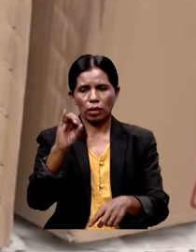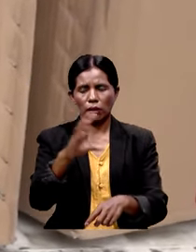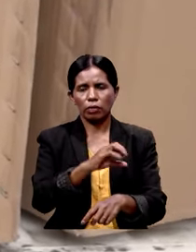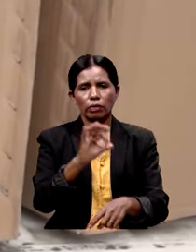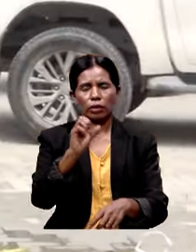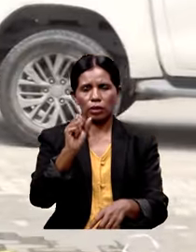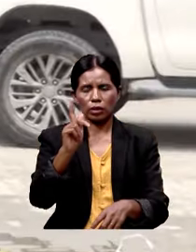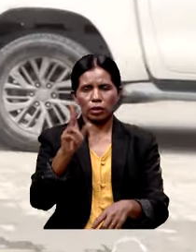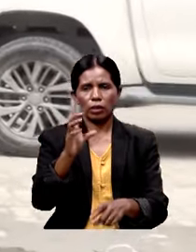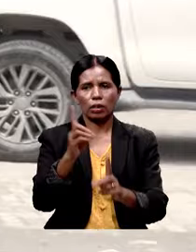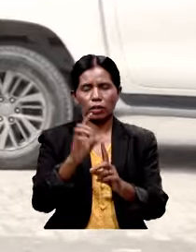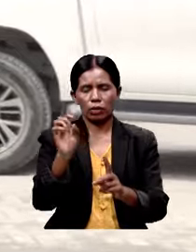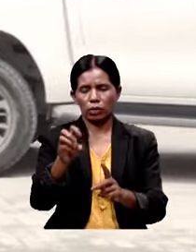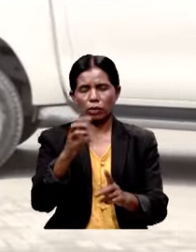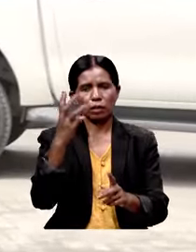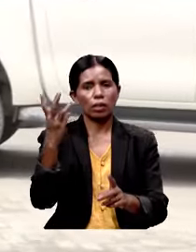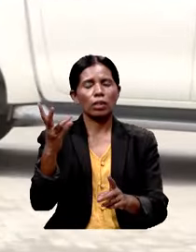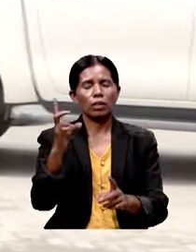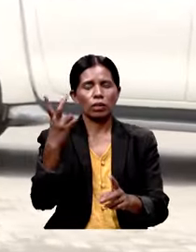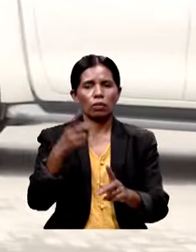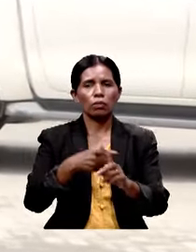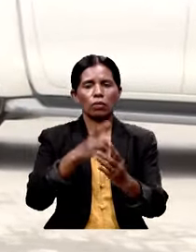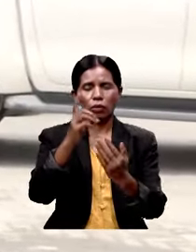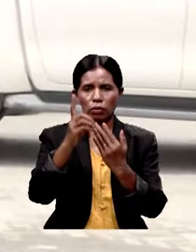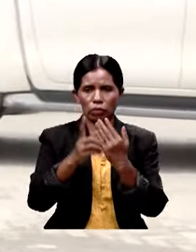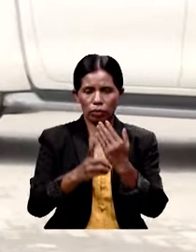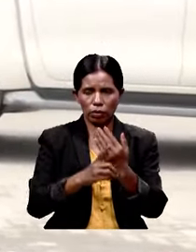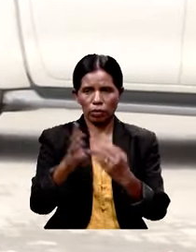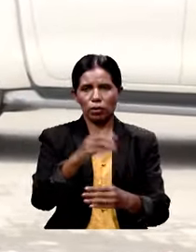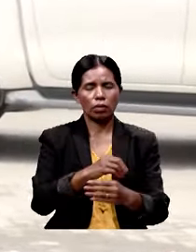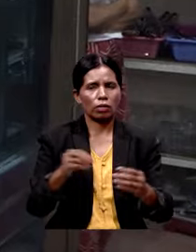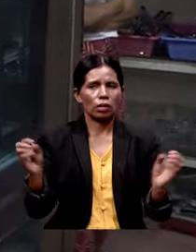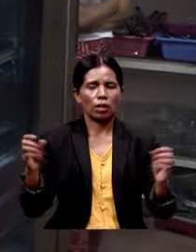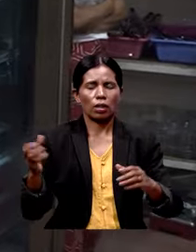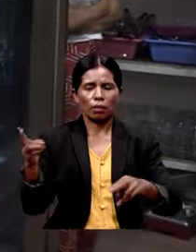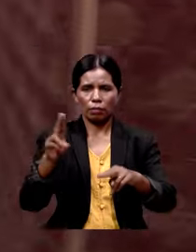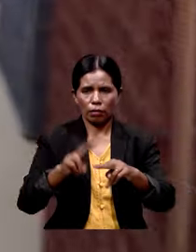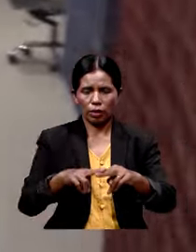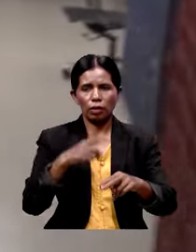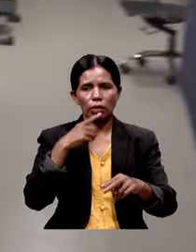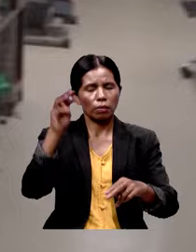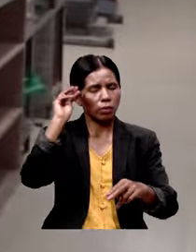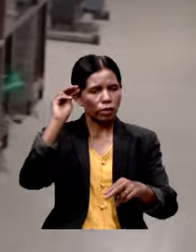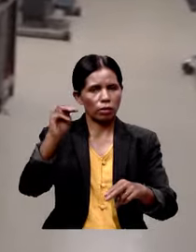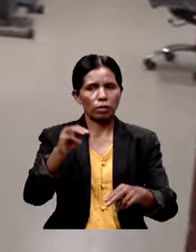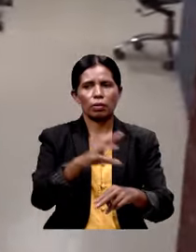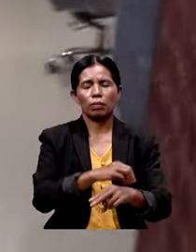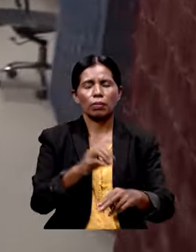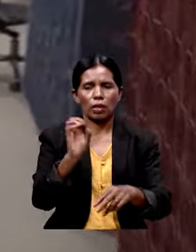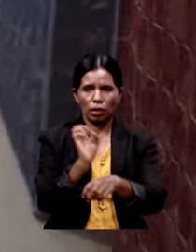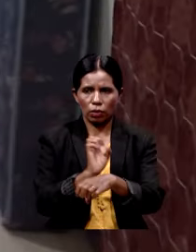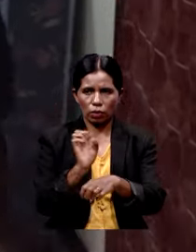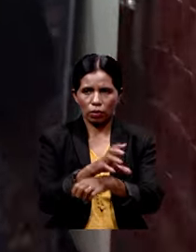Albuadilai, i halorong sanun resingi tu fulan novembro, decidi la prolonga funcionário contratado, nebe tutela ba ministério coordenador assunto